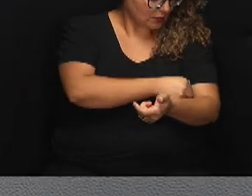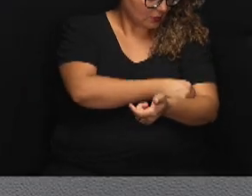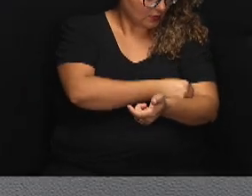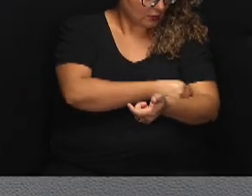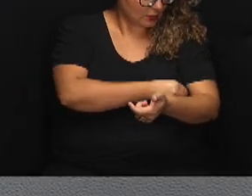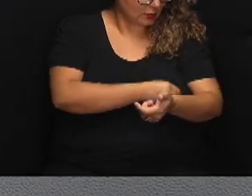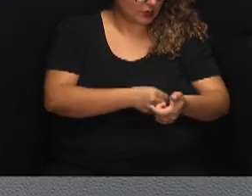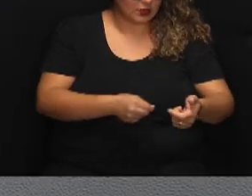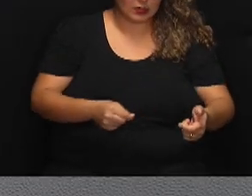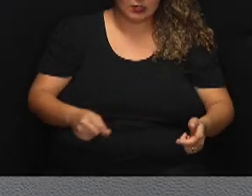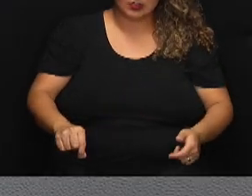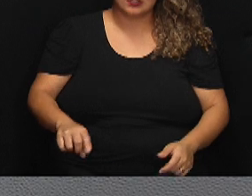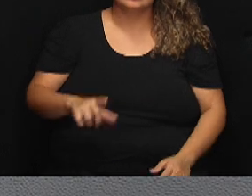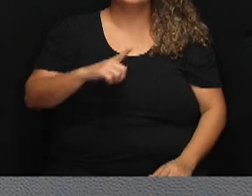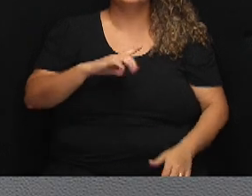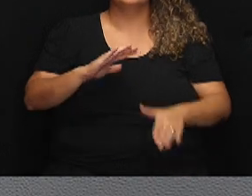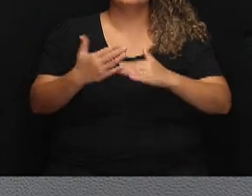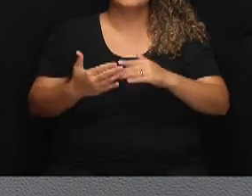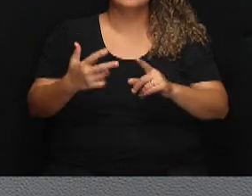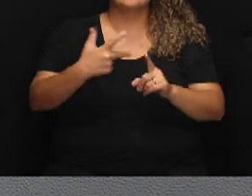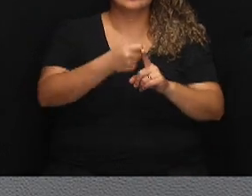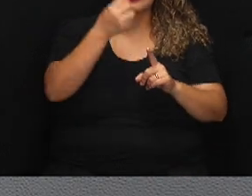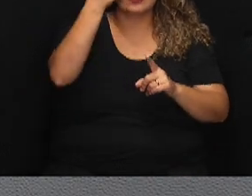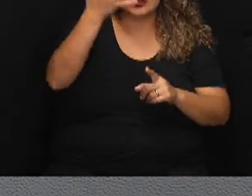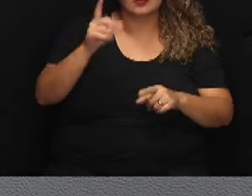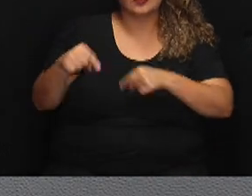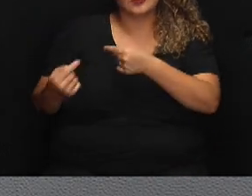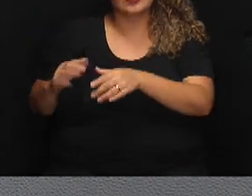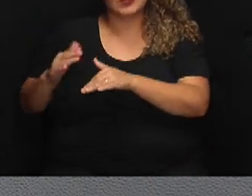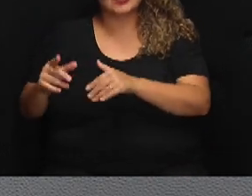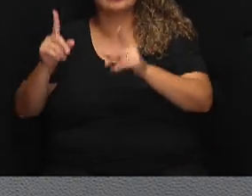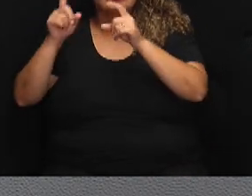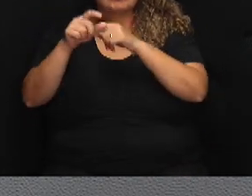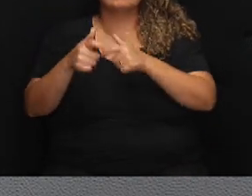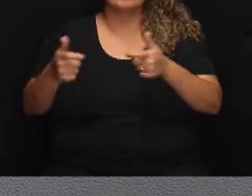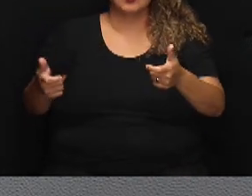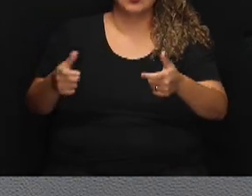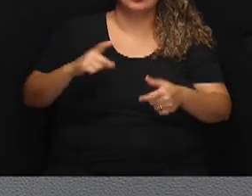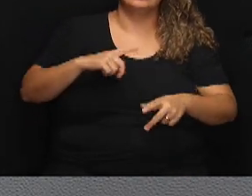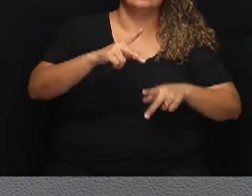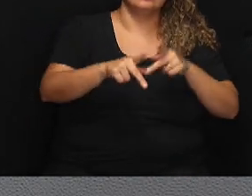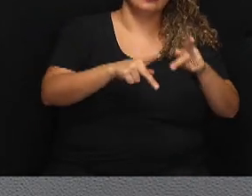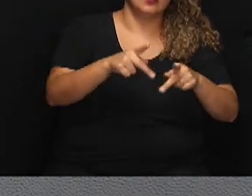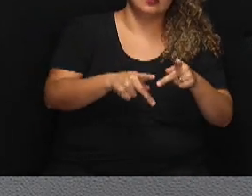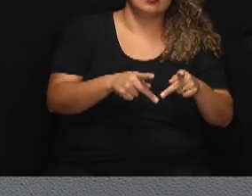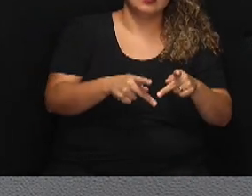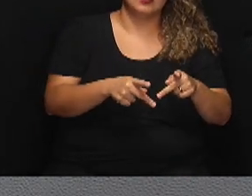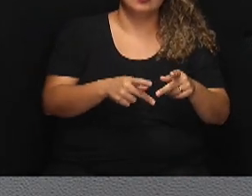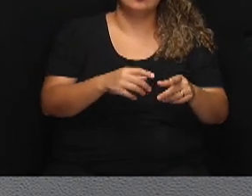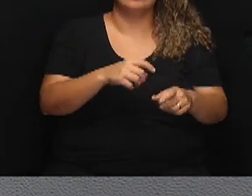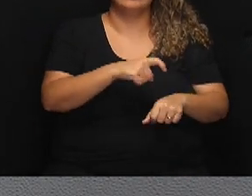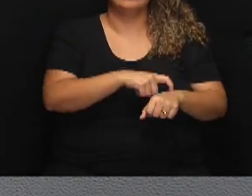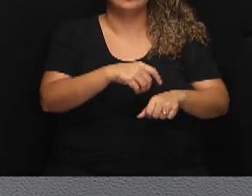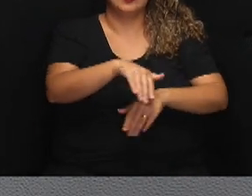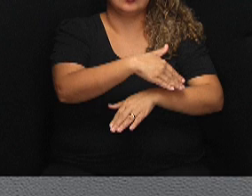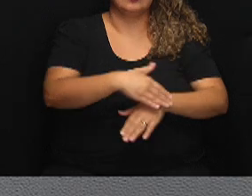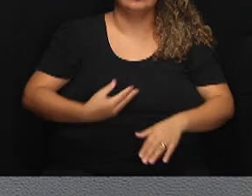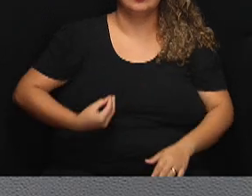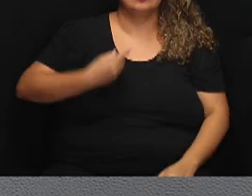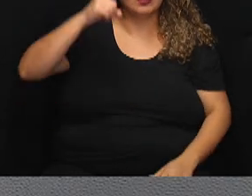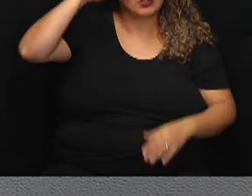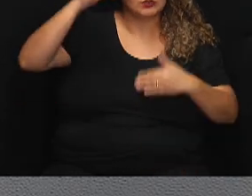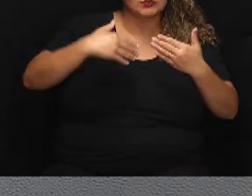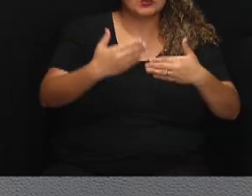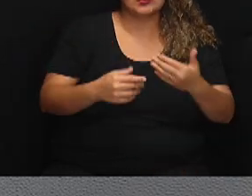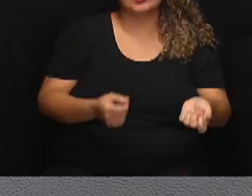de vacinação, outros têm uma dificuldade maior. Tem bairros que têm uma população, né, em situação de rua mais presente do